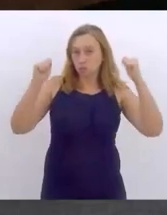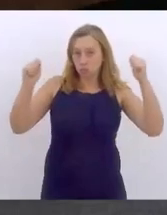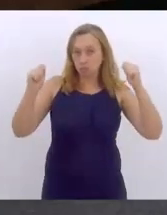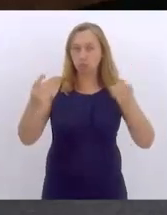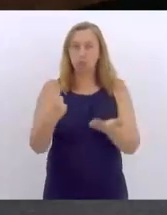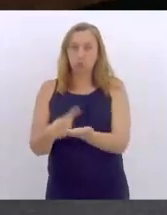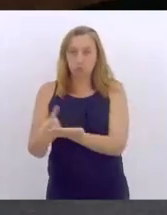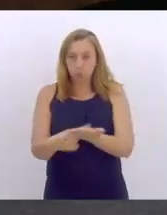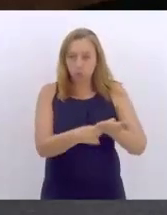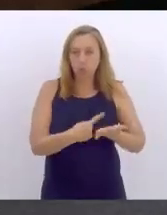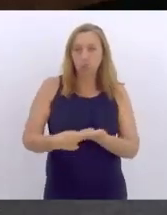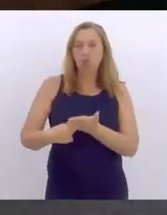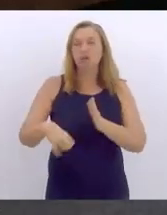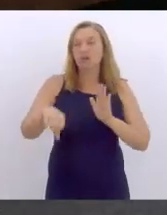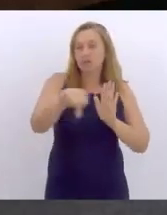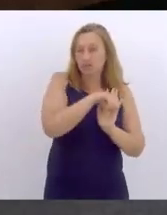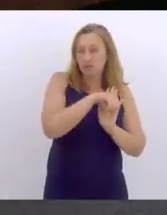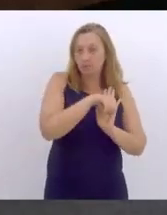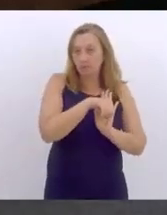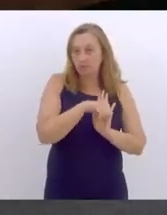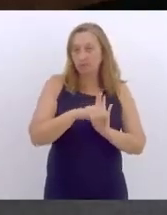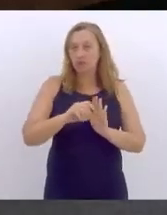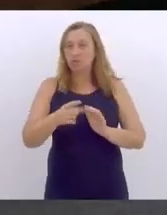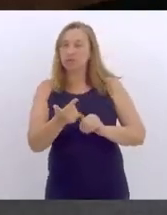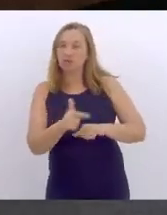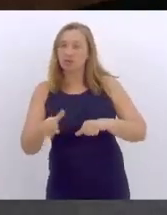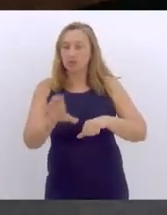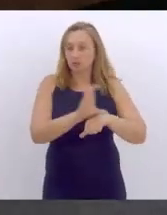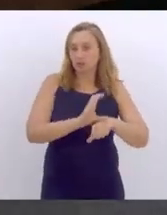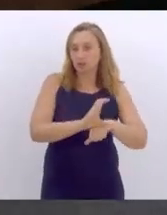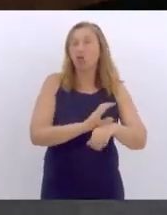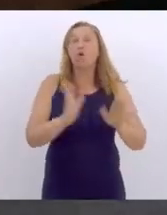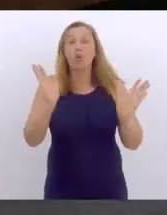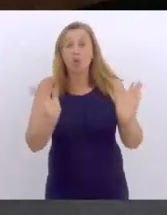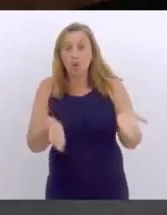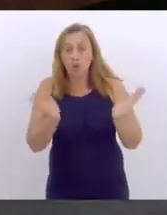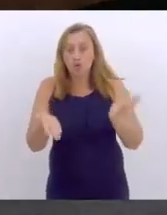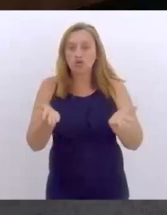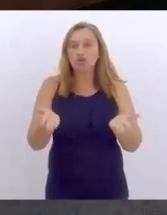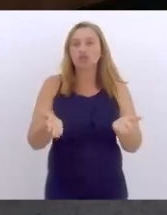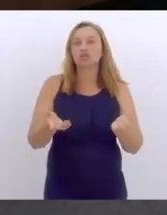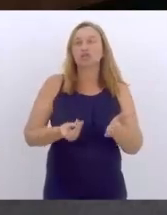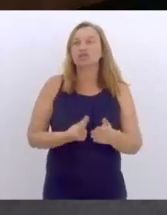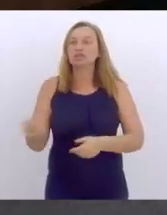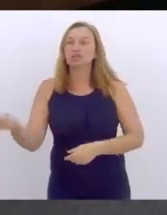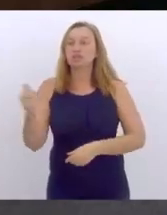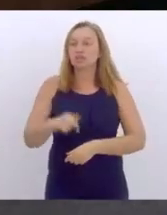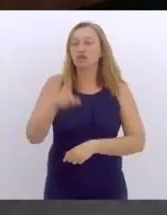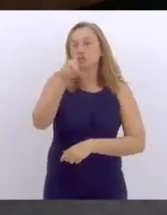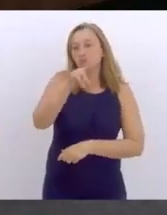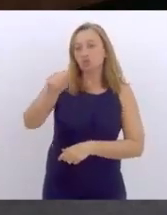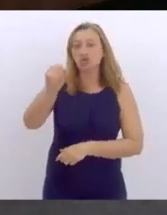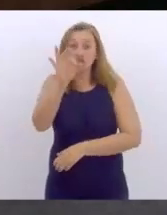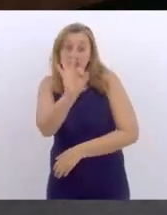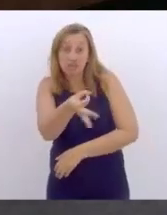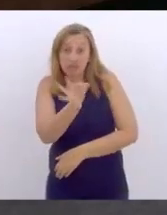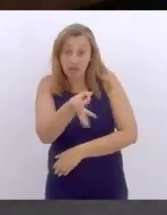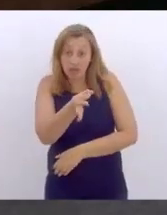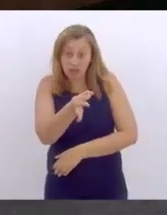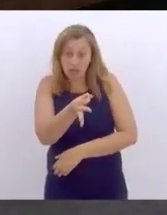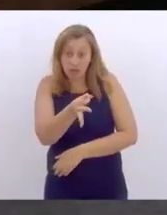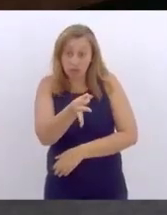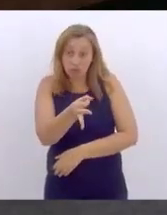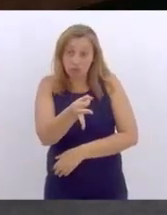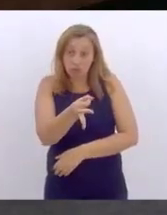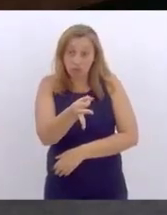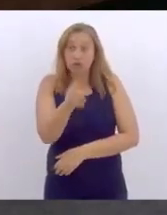organizadas. Criminalizar é inconstitucional. Hoje, nós já saímos daqui com uma data estabelecida, com